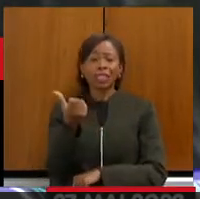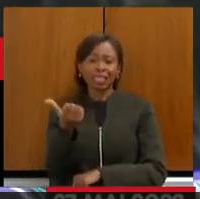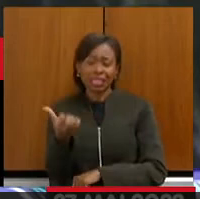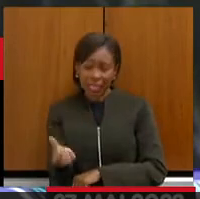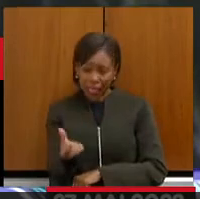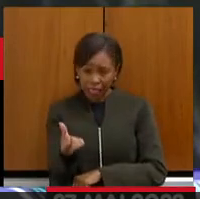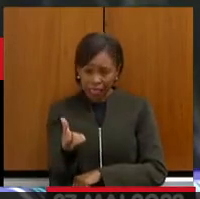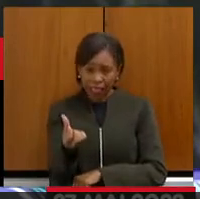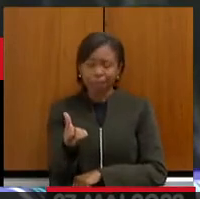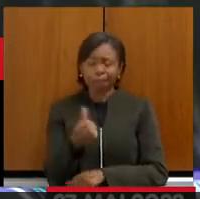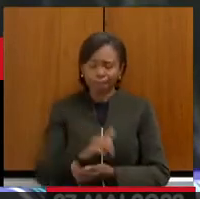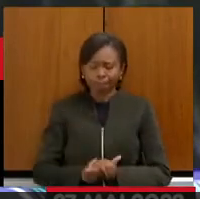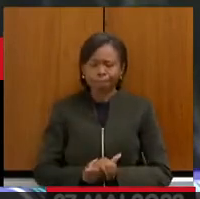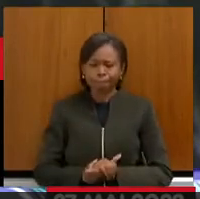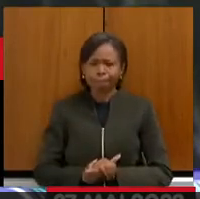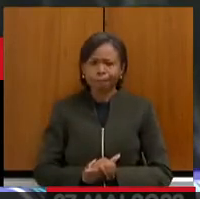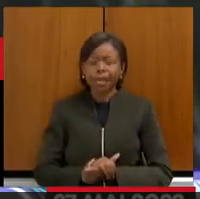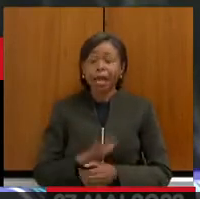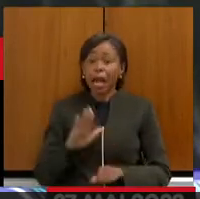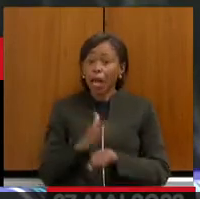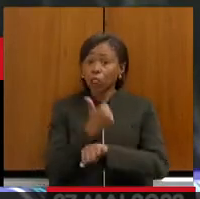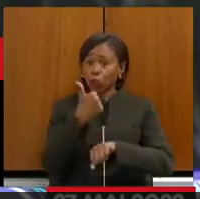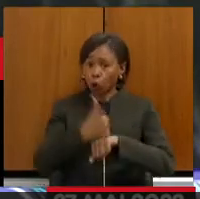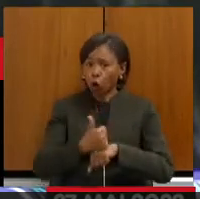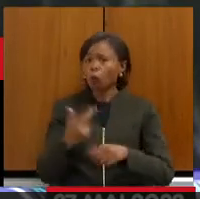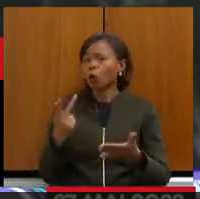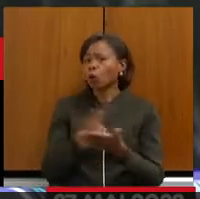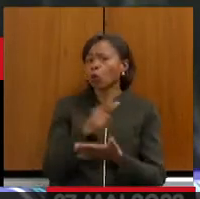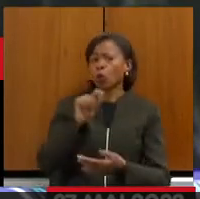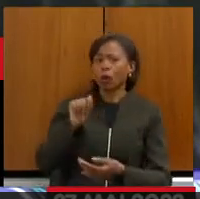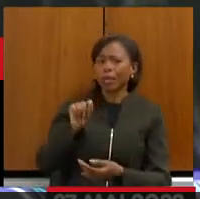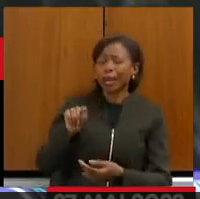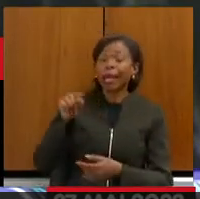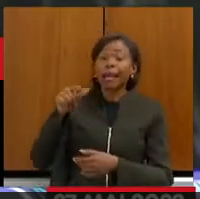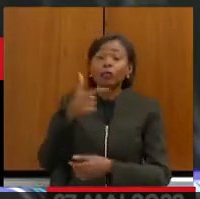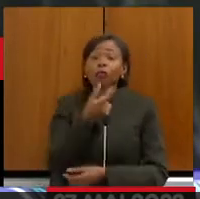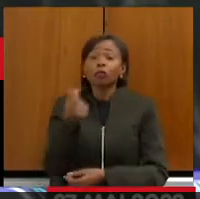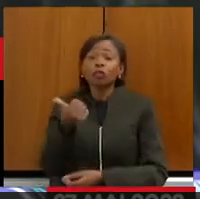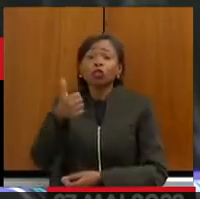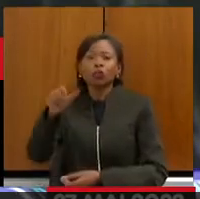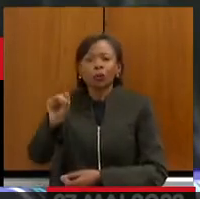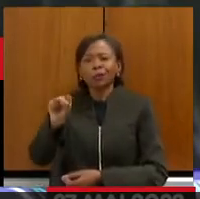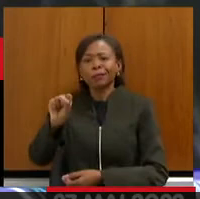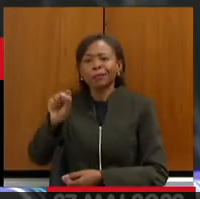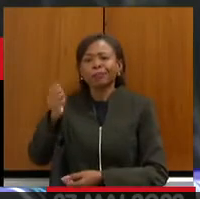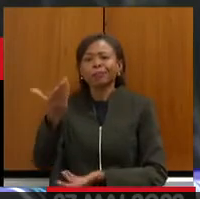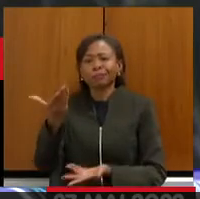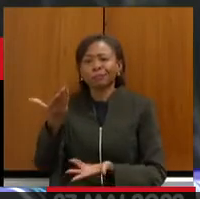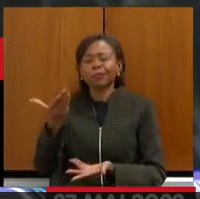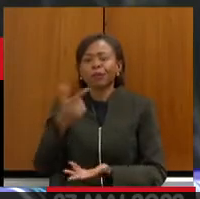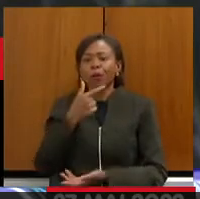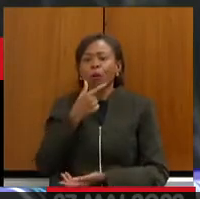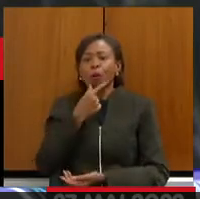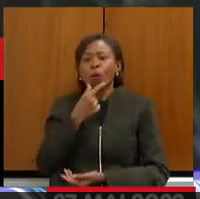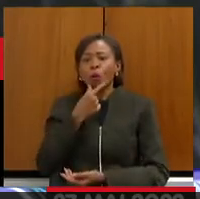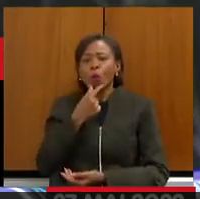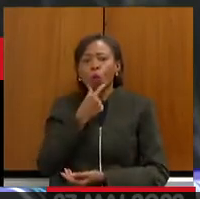patriarcal criou-se condições para quem 2018 um genocida assumisse o poder